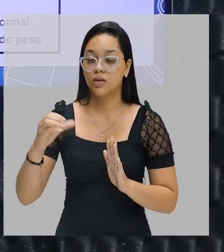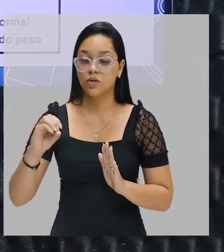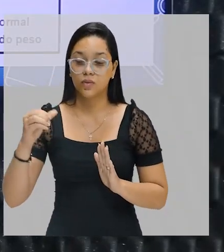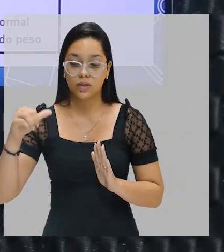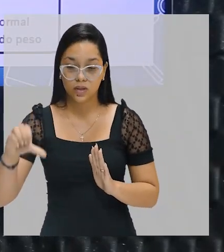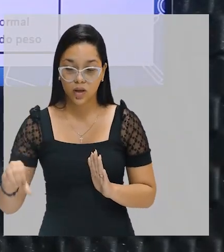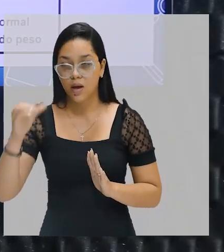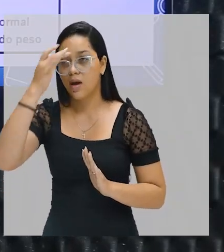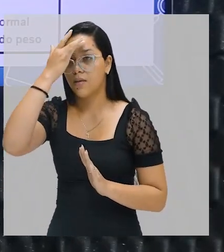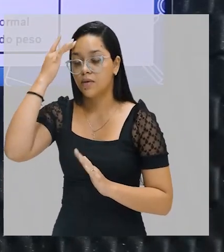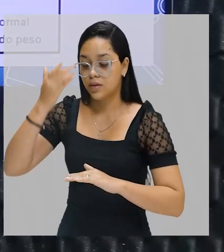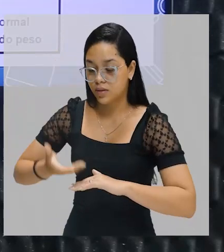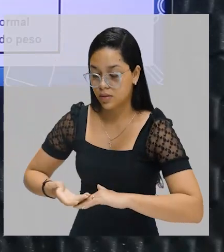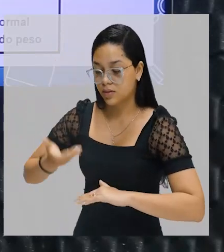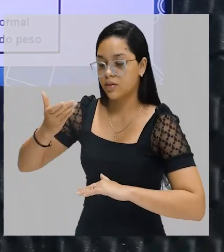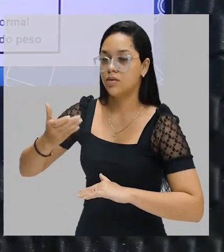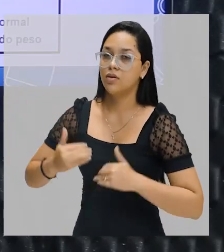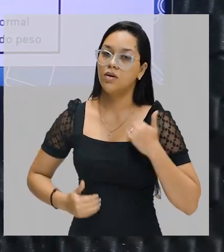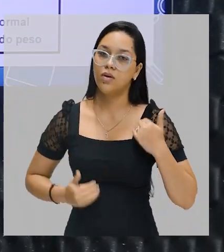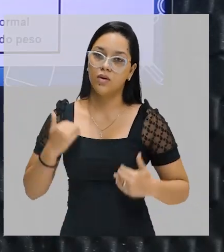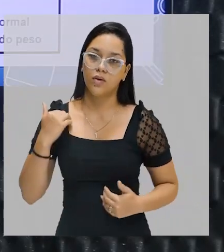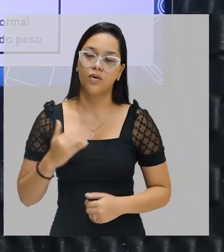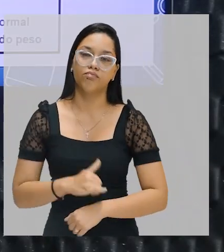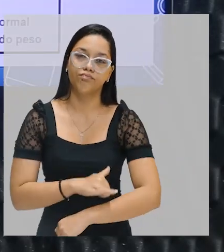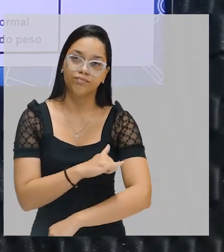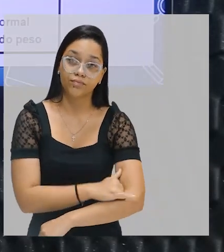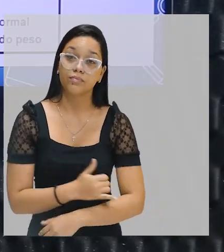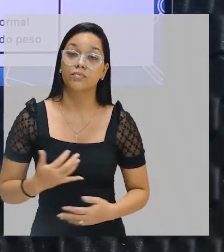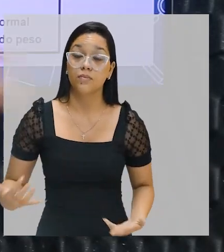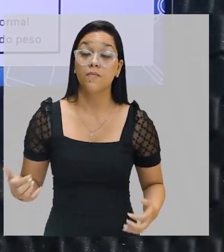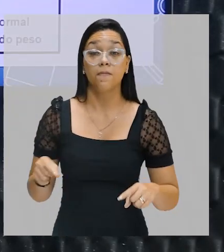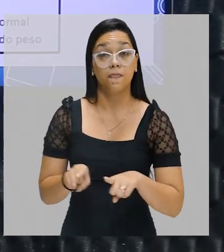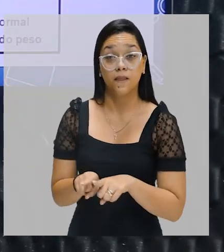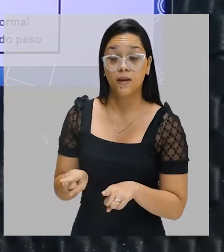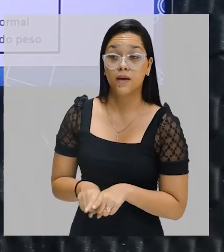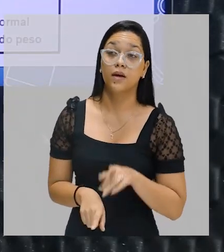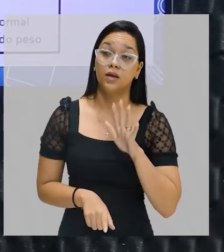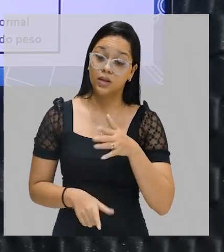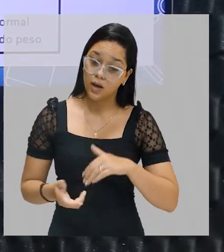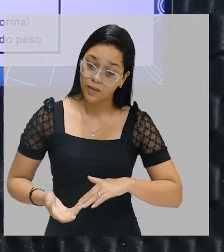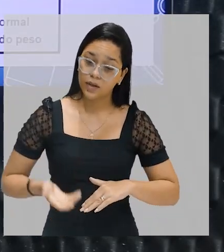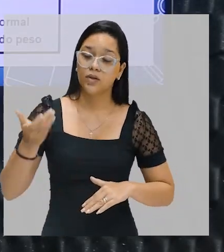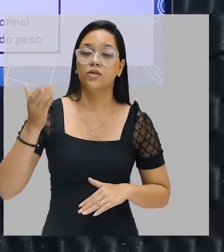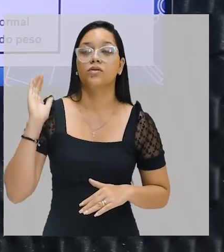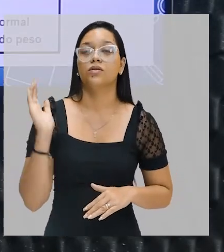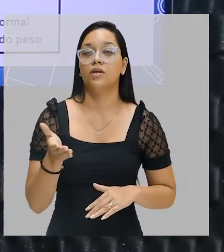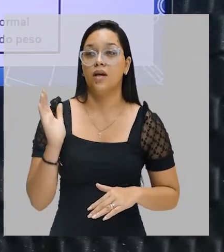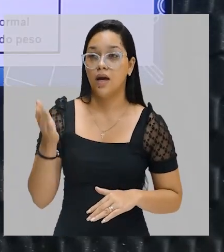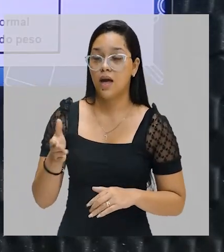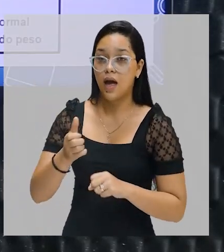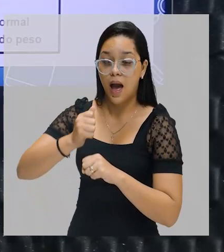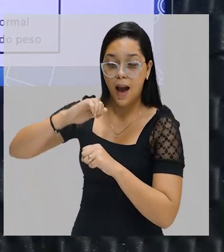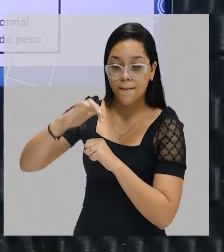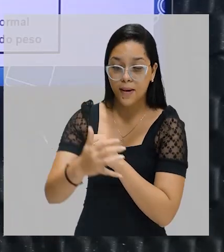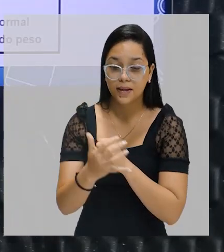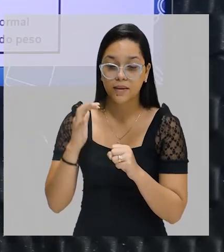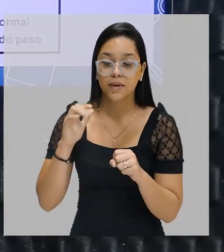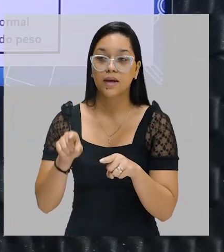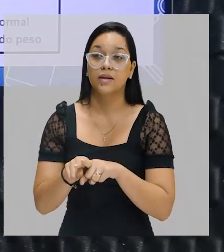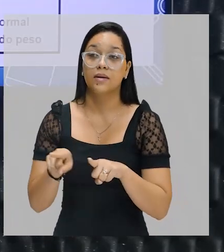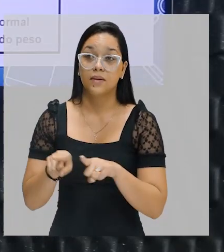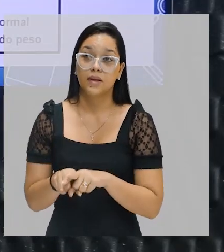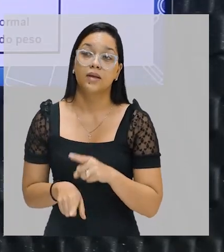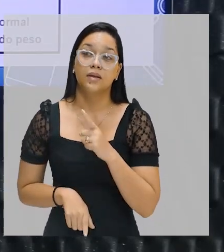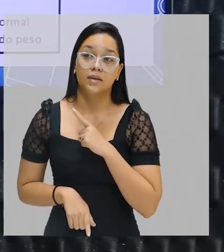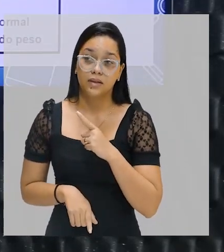que estão acima do peso. E com certeza isso aqui já aumentou. A pandemia também agravou